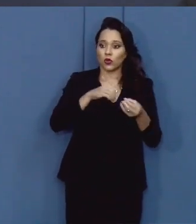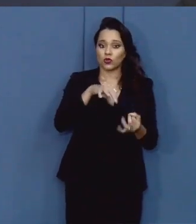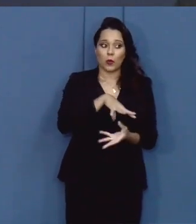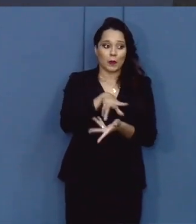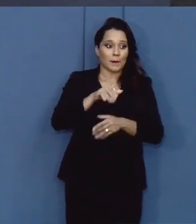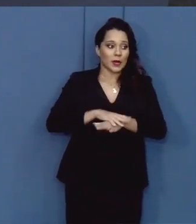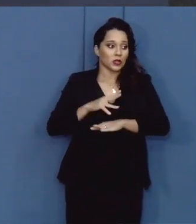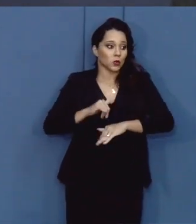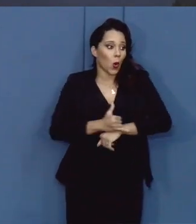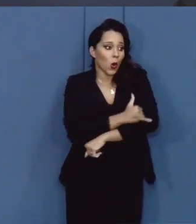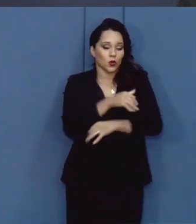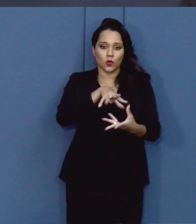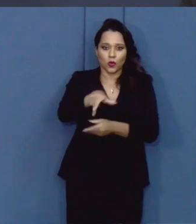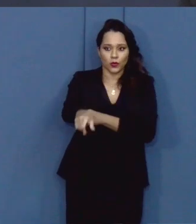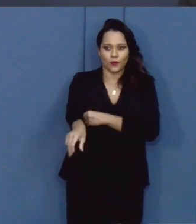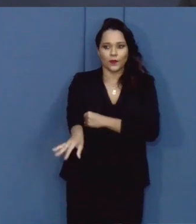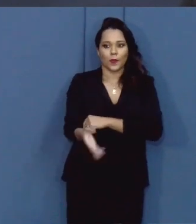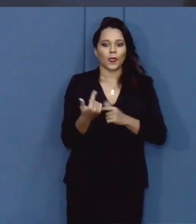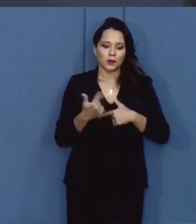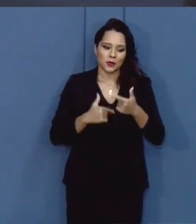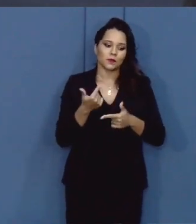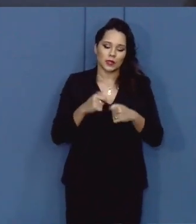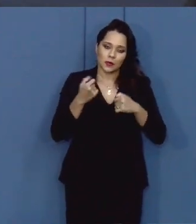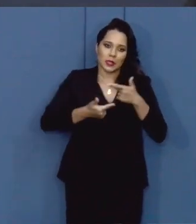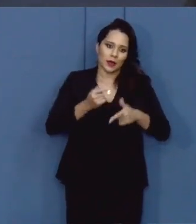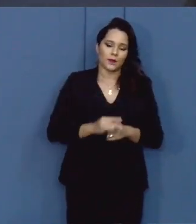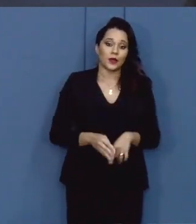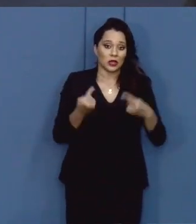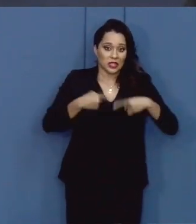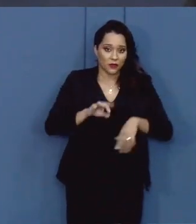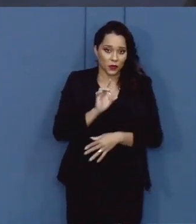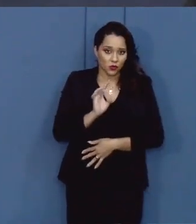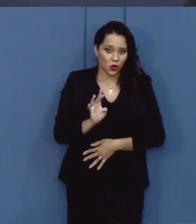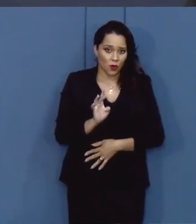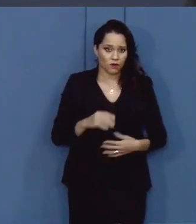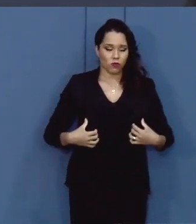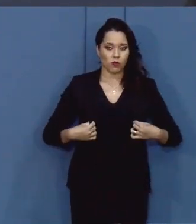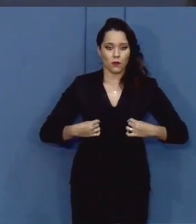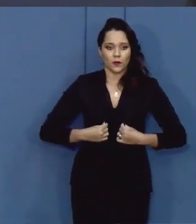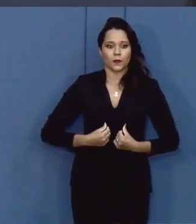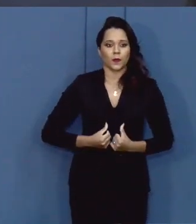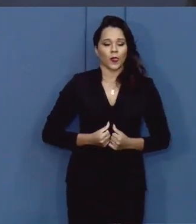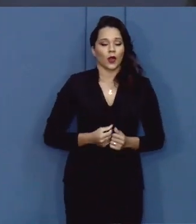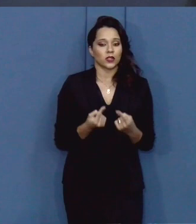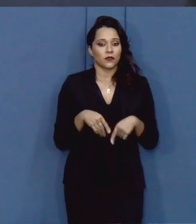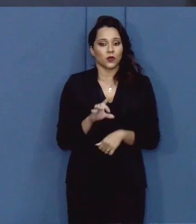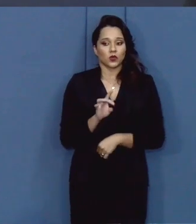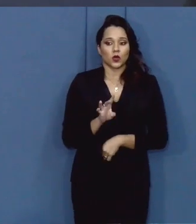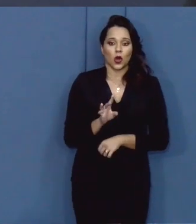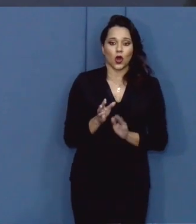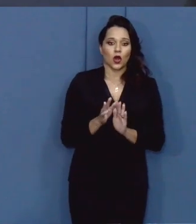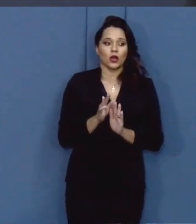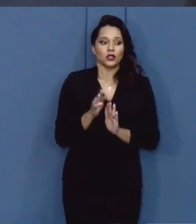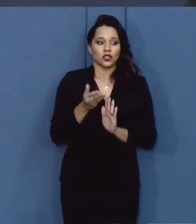planeta. Então temos que trabalhar. O desafio não somente é tirar ao